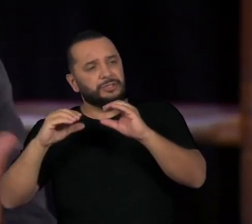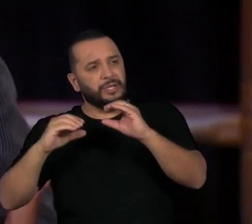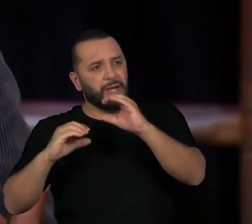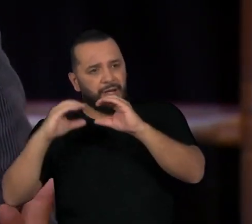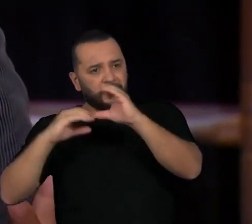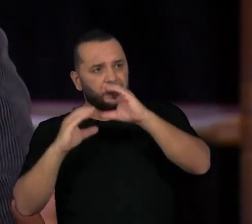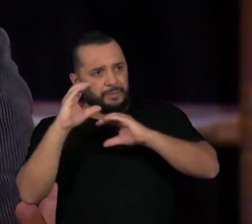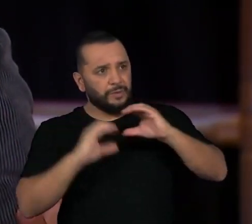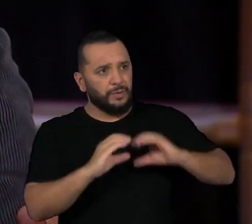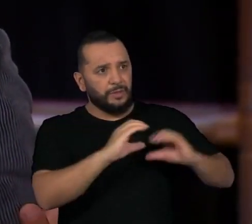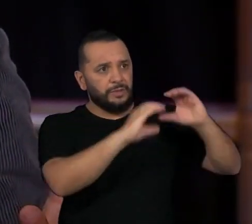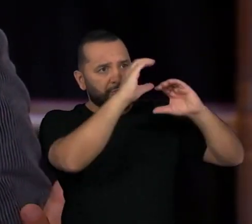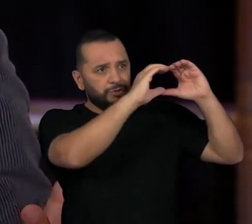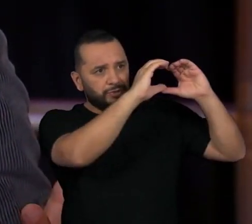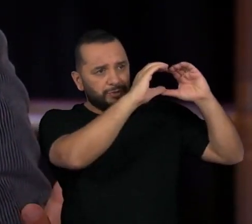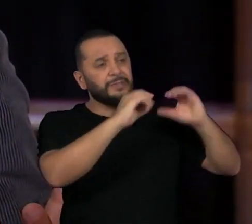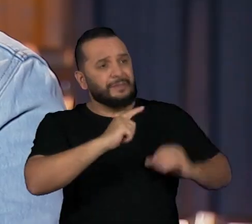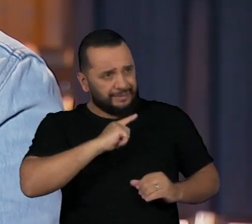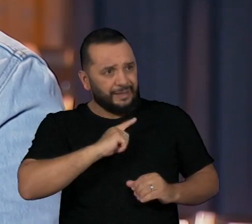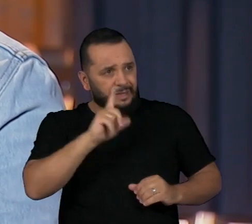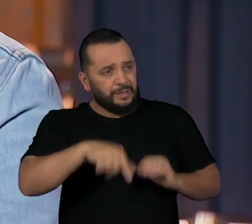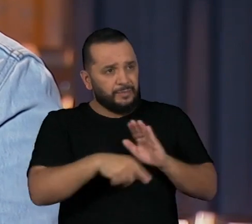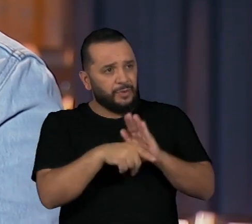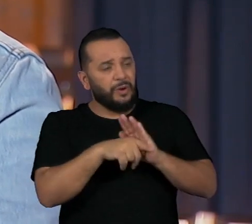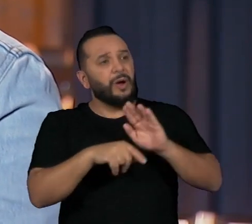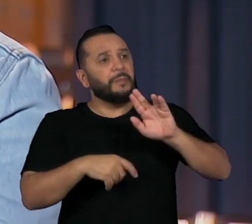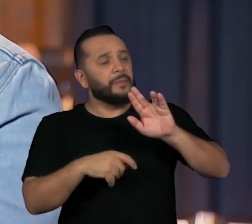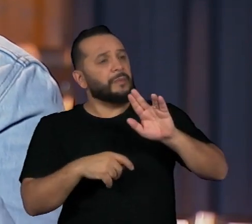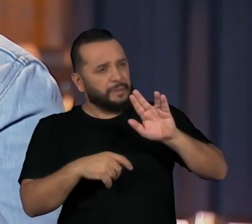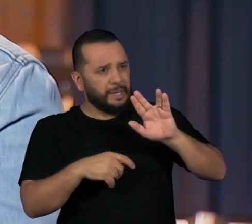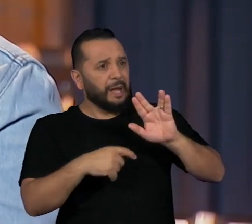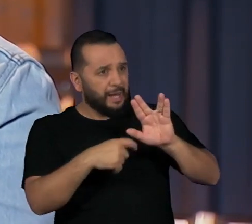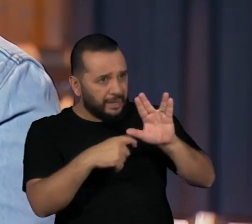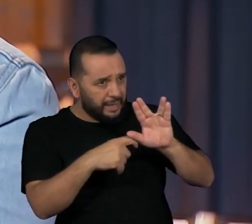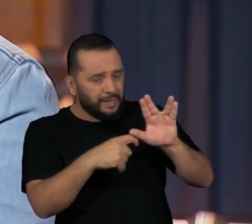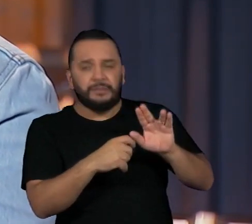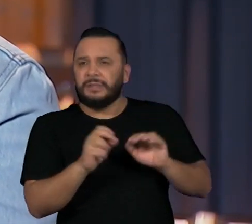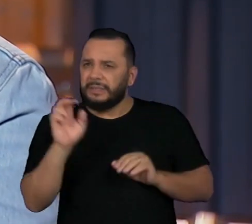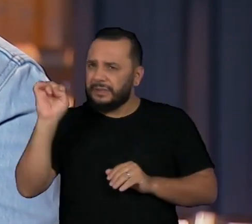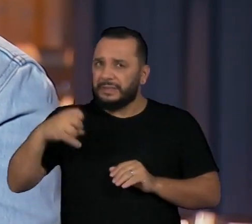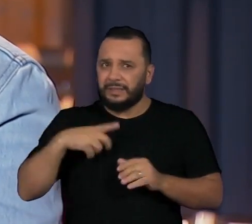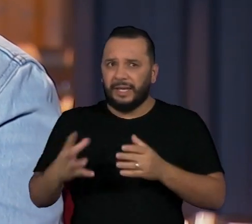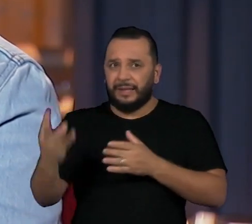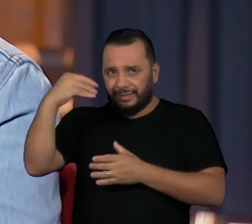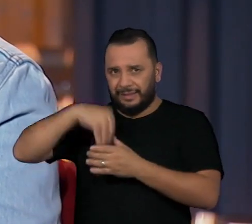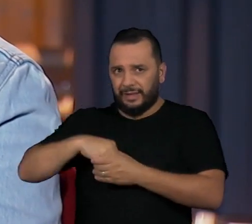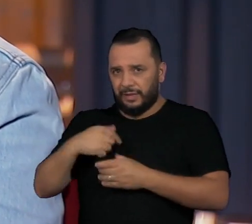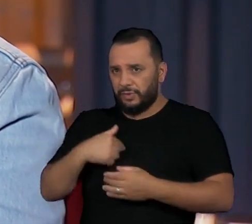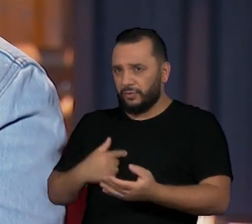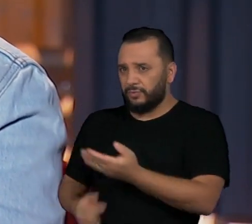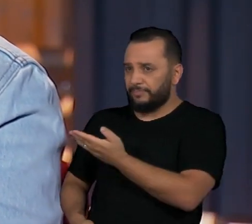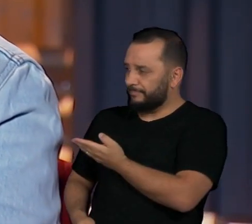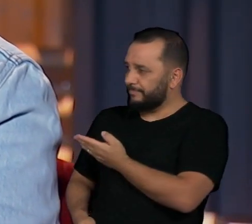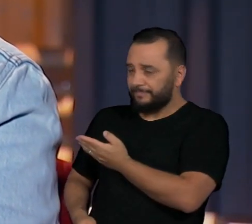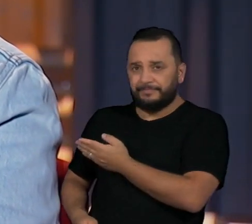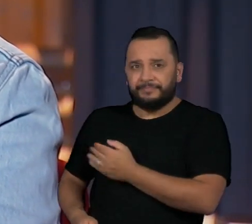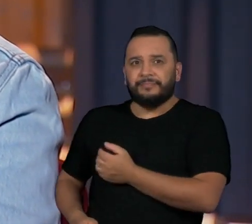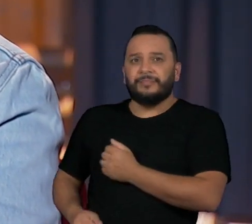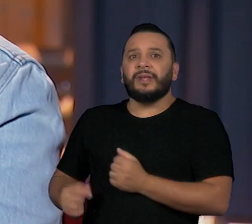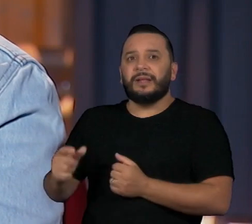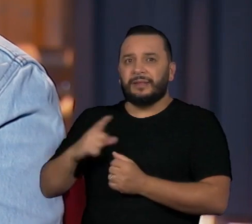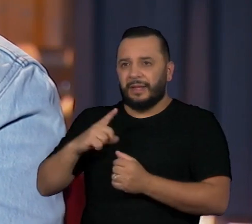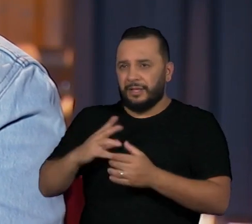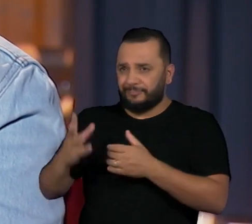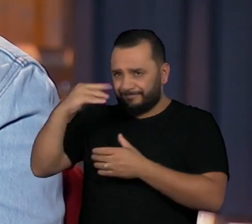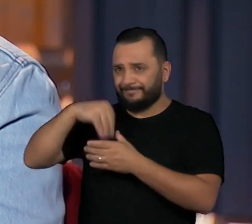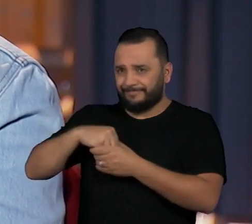tem um sistema canabinoide. A gente tem um sistema endocannabinoide, um sistema interno, que é muitíssimo importante, sem o qual nós não viveríamos.